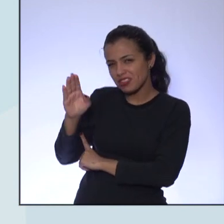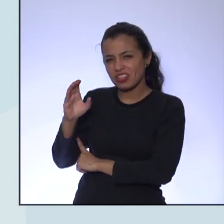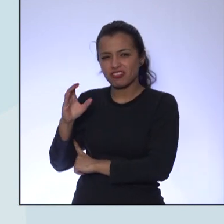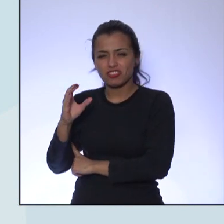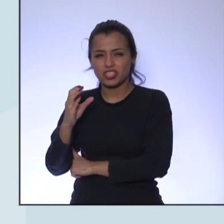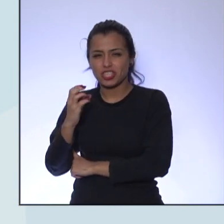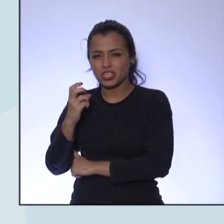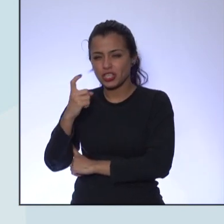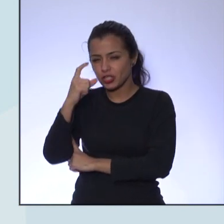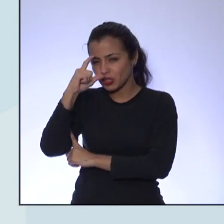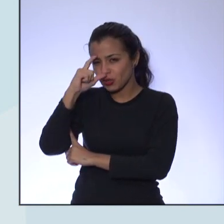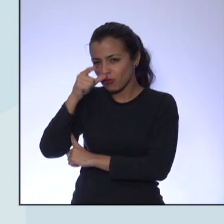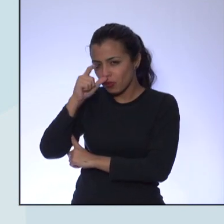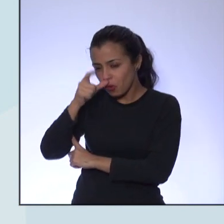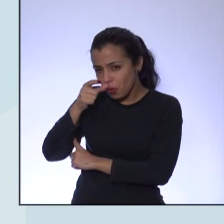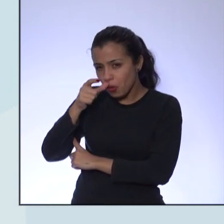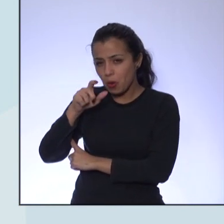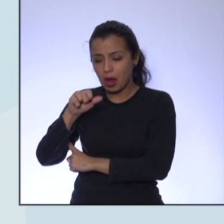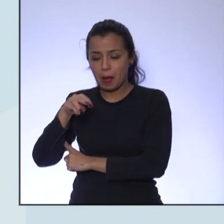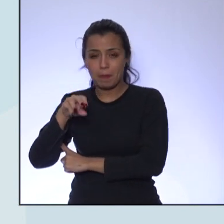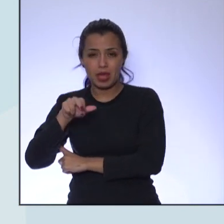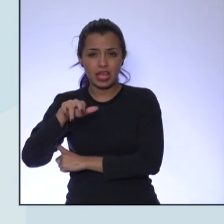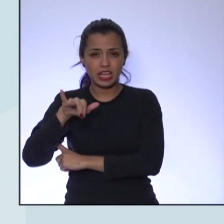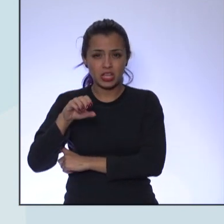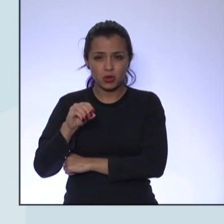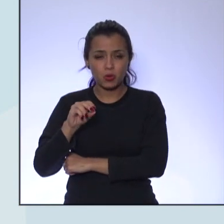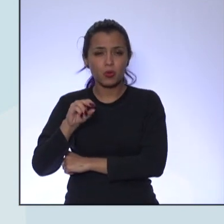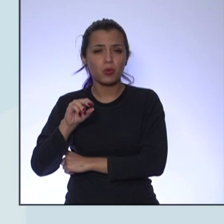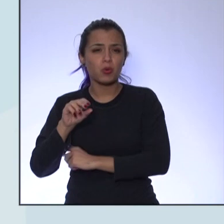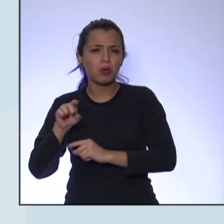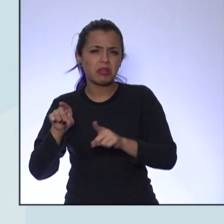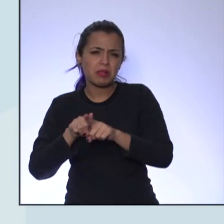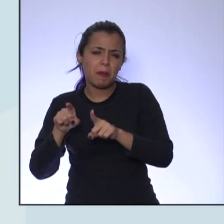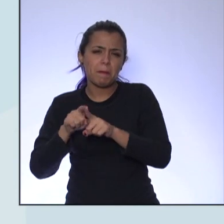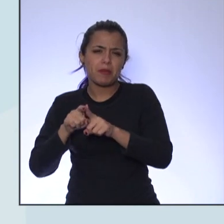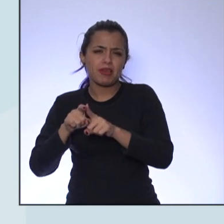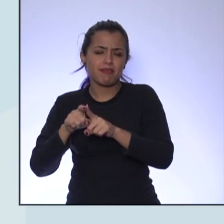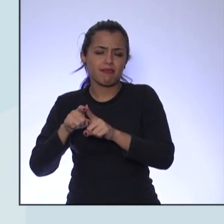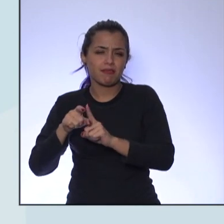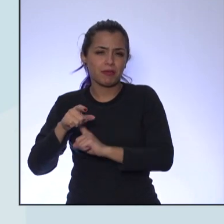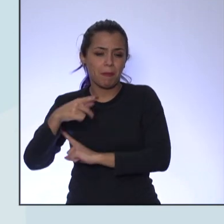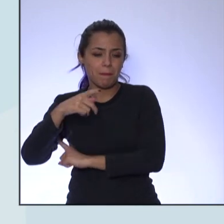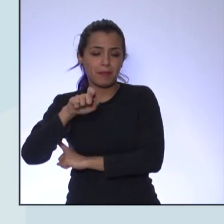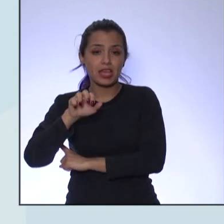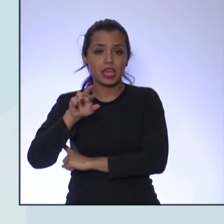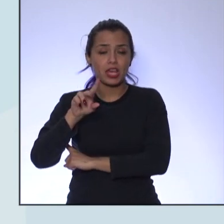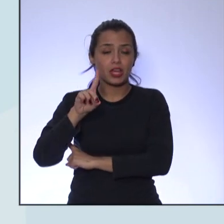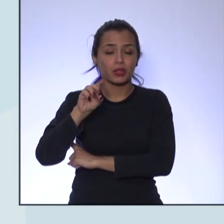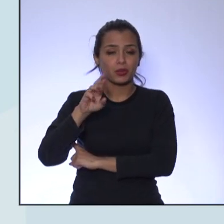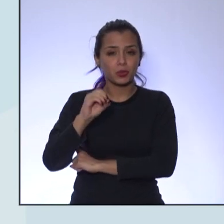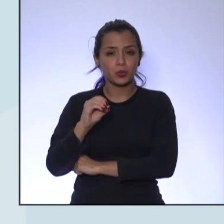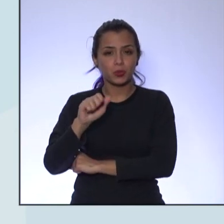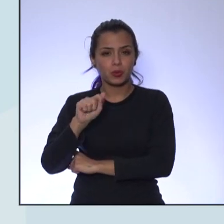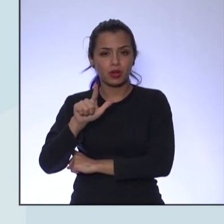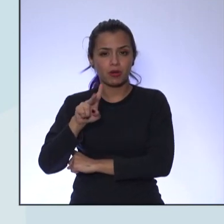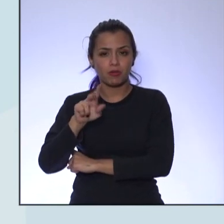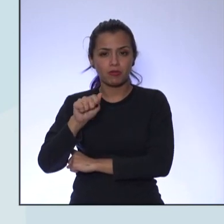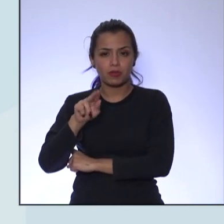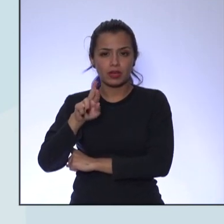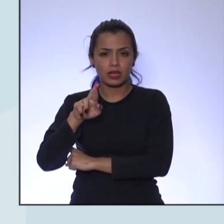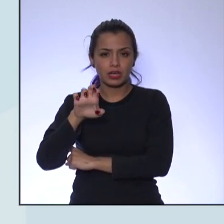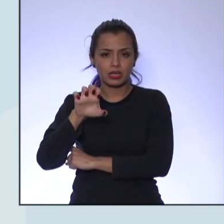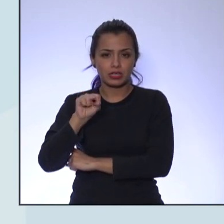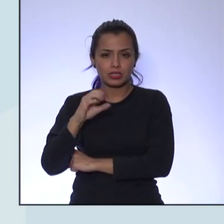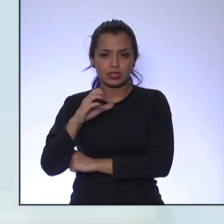Cristóvão Colombo, Américo Vespúcio e Pedro Álvares Cabral, que vão vir à América e abrir, enfim,